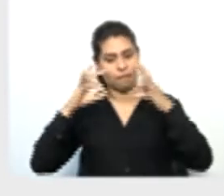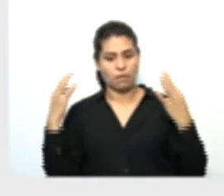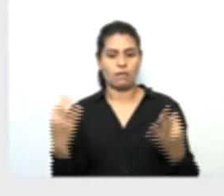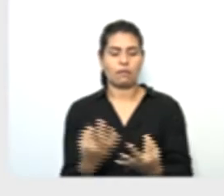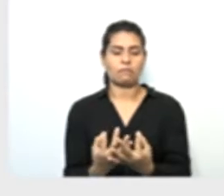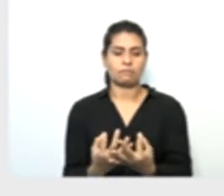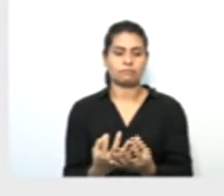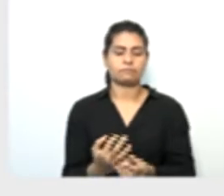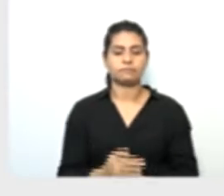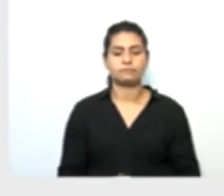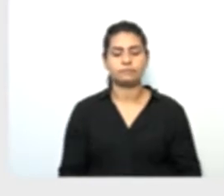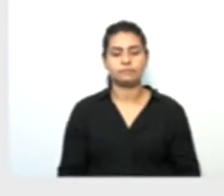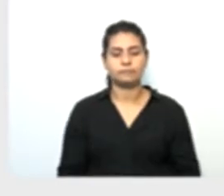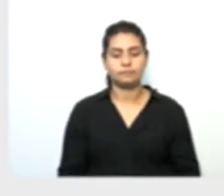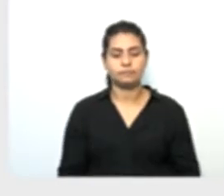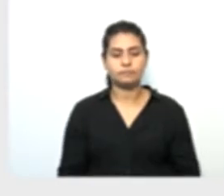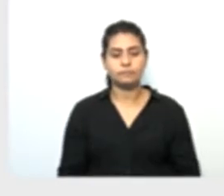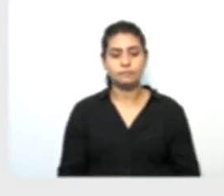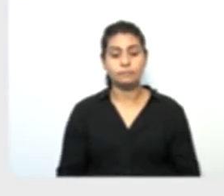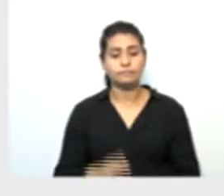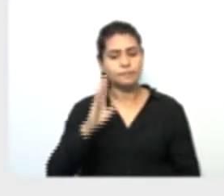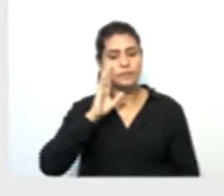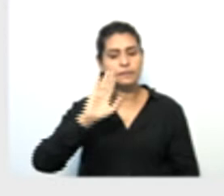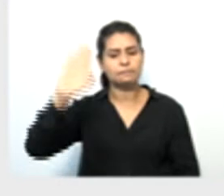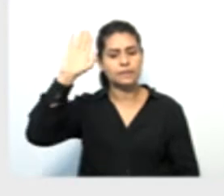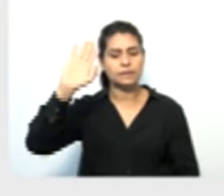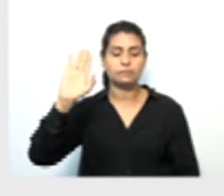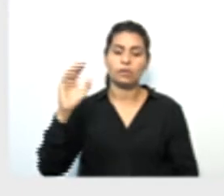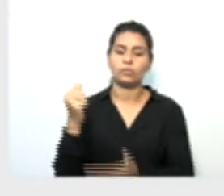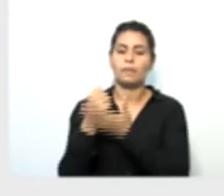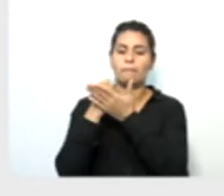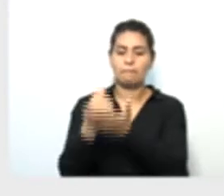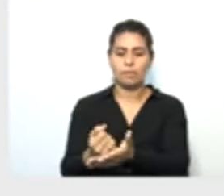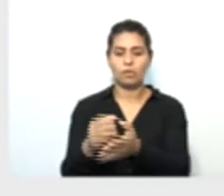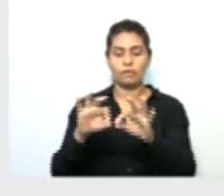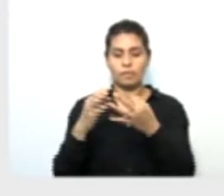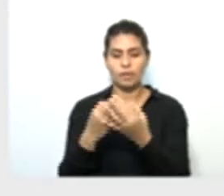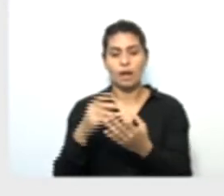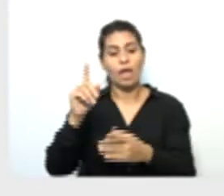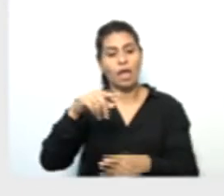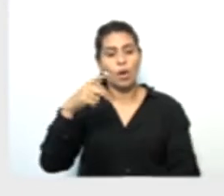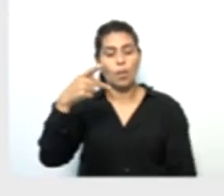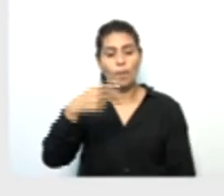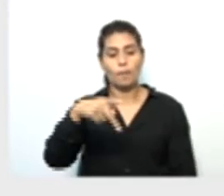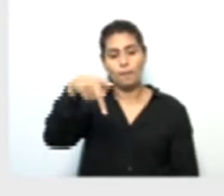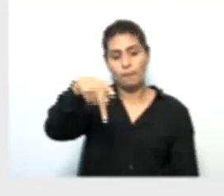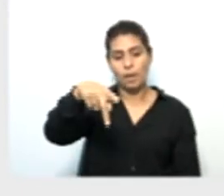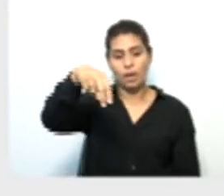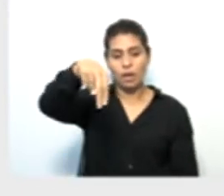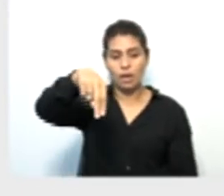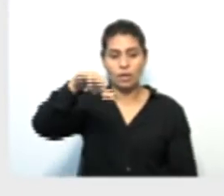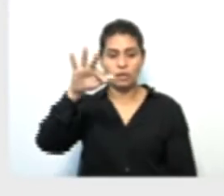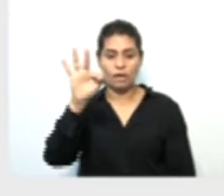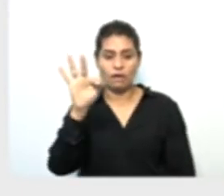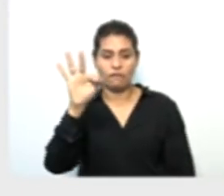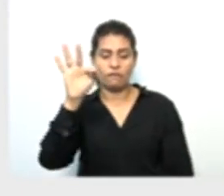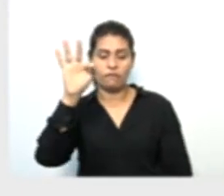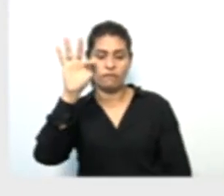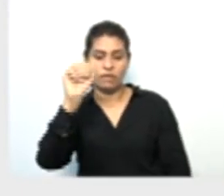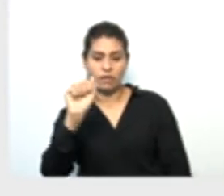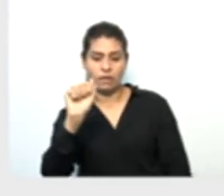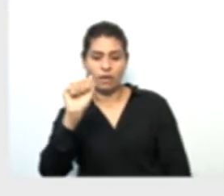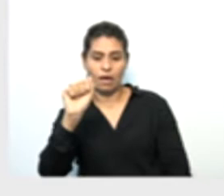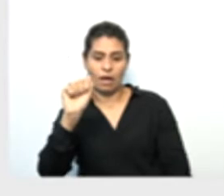família. O principal apoiador da agricultura familiar é o Programa Nacional de Fortalecimento da Agricultura Familiar,